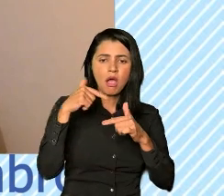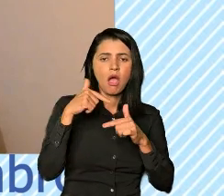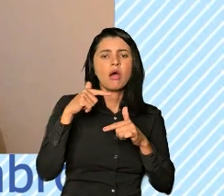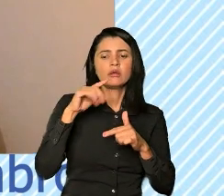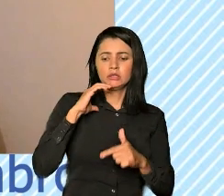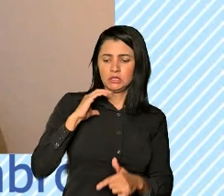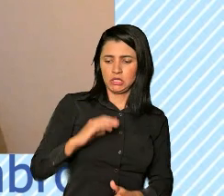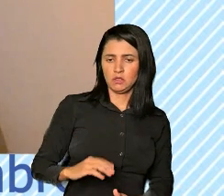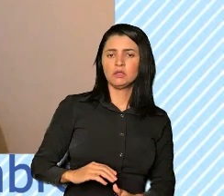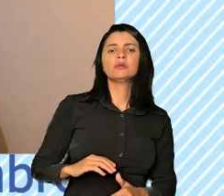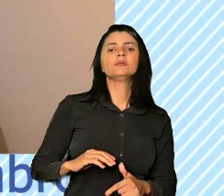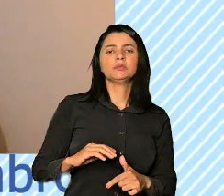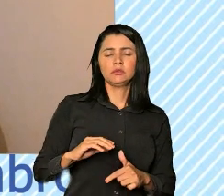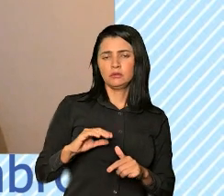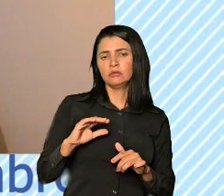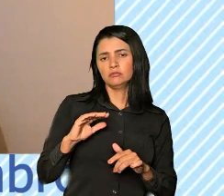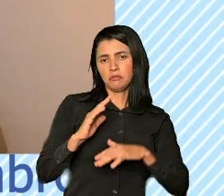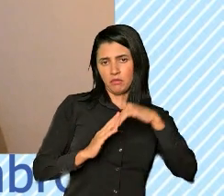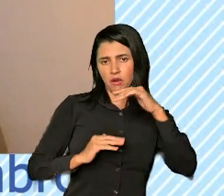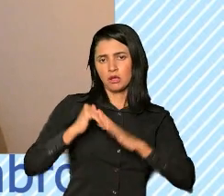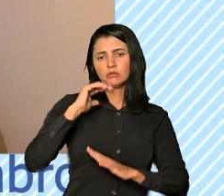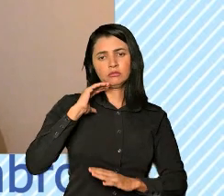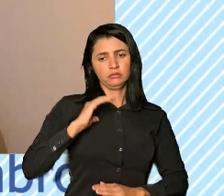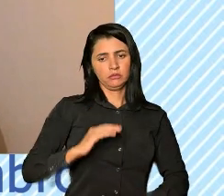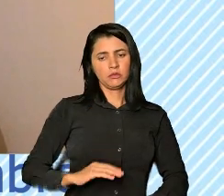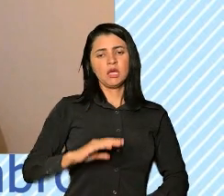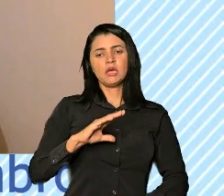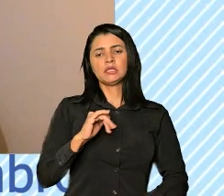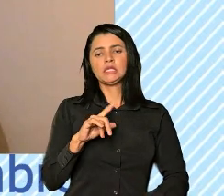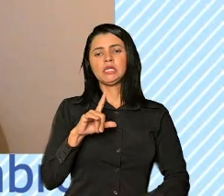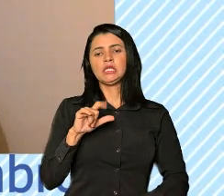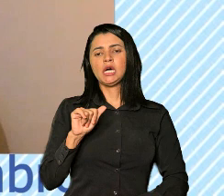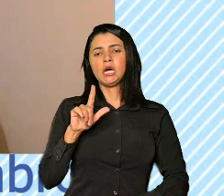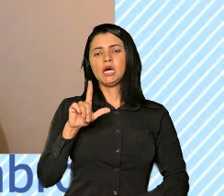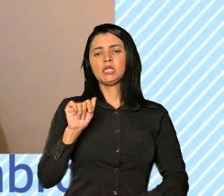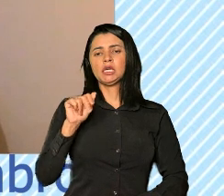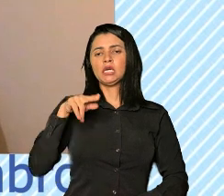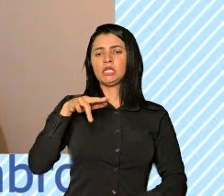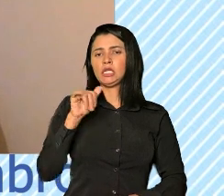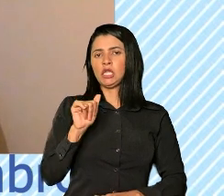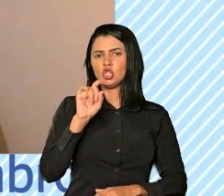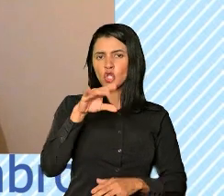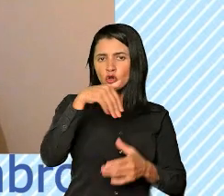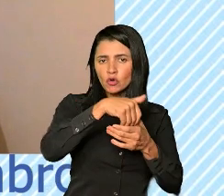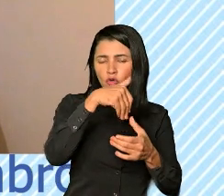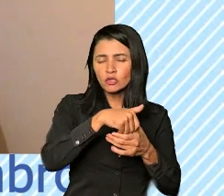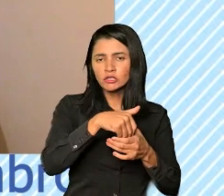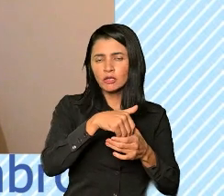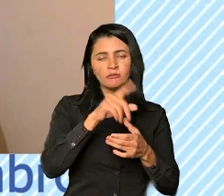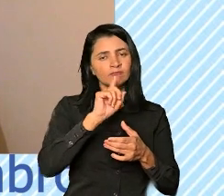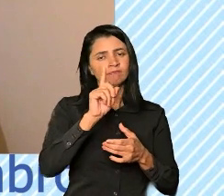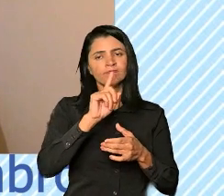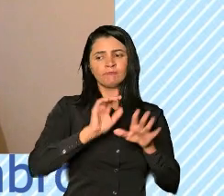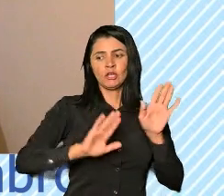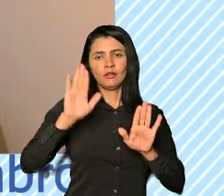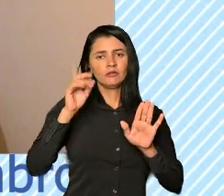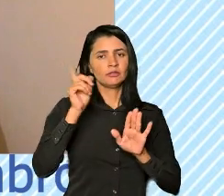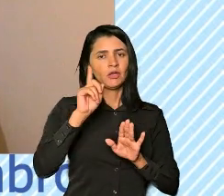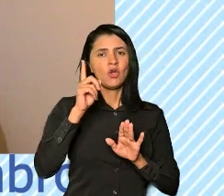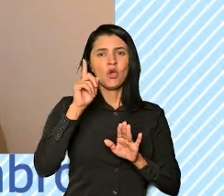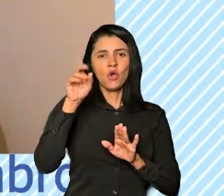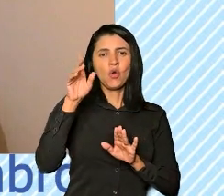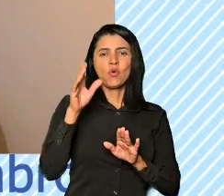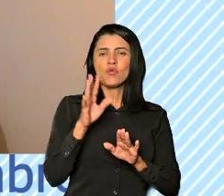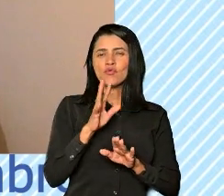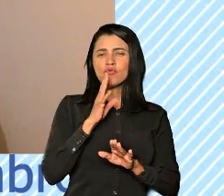cidadania, né? A cidadania, como você colocou, não é só apenas votar e ser votado, não. Eu digo muito. O conhecimento do passado,